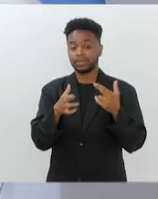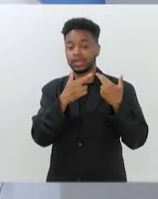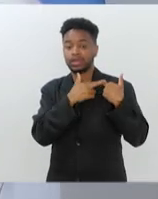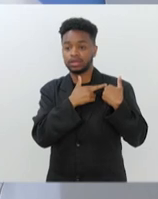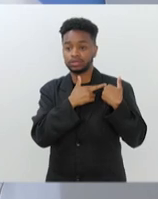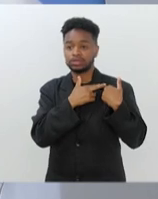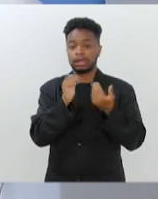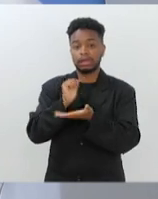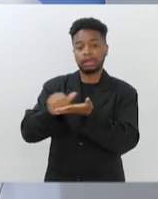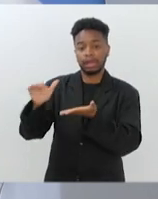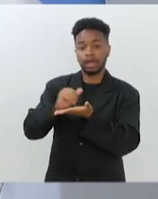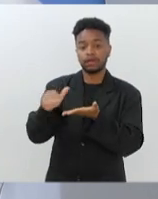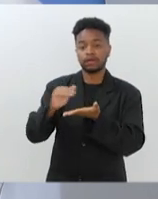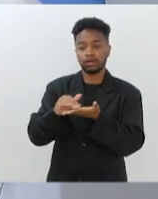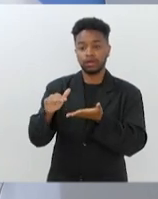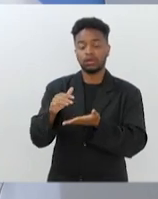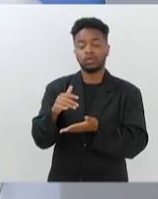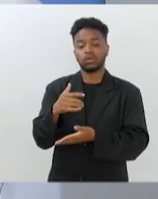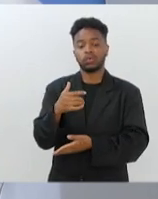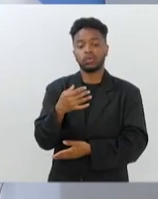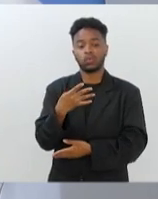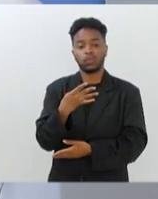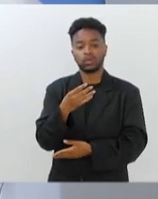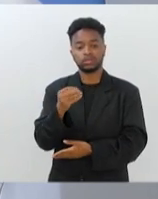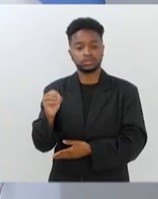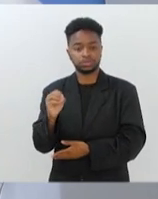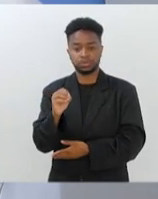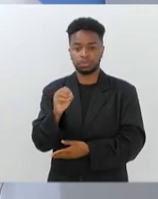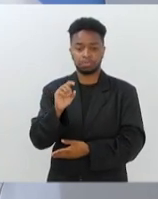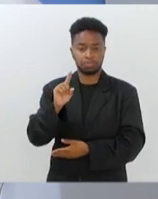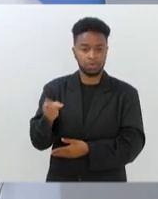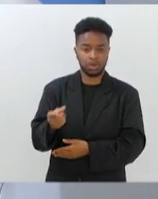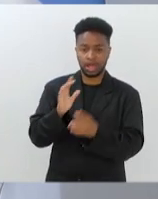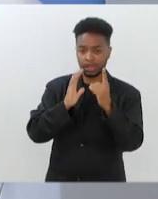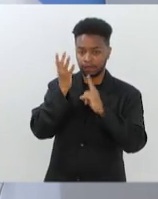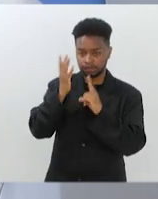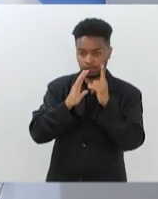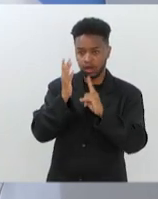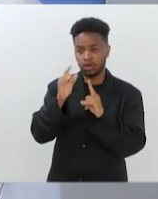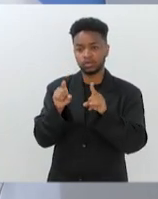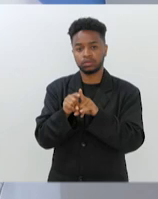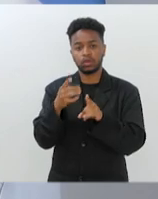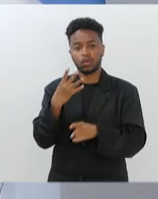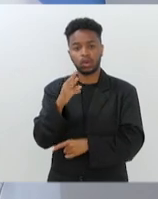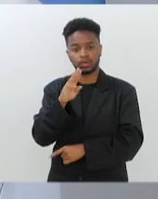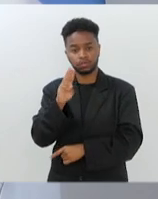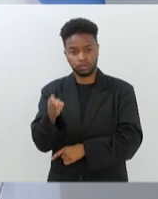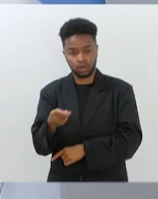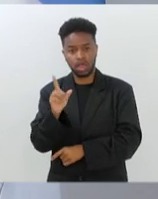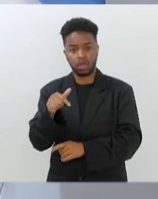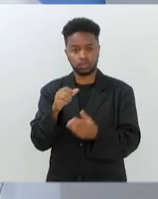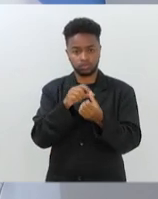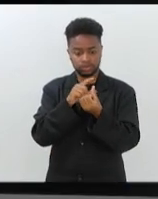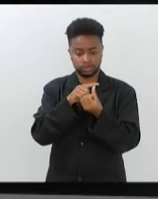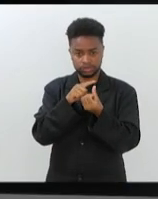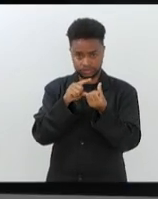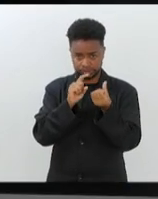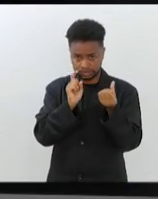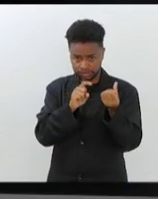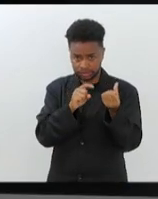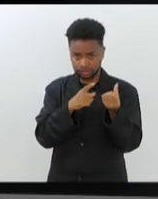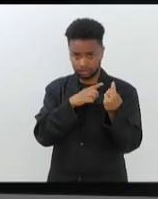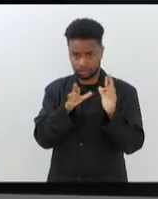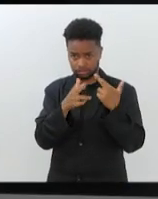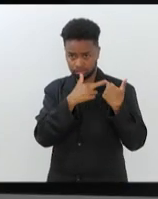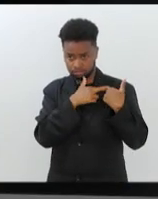por essa Gastan aqui de 400.000 para carnaval 4,5 milhões me para farra no camarote são desses seis a responsabilidade acho então eu